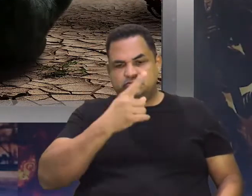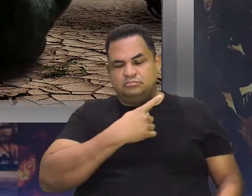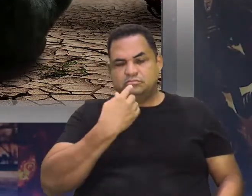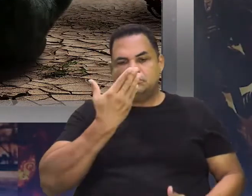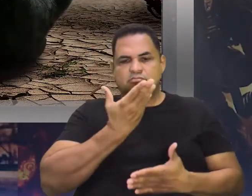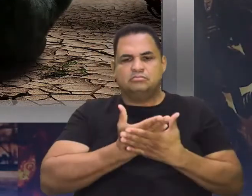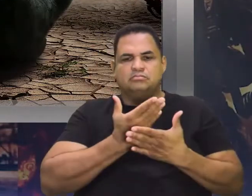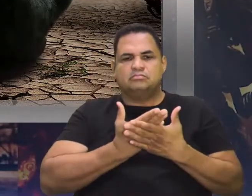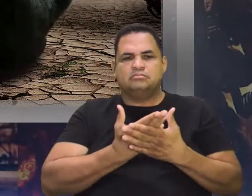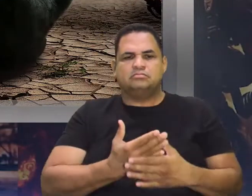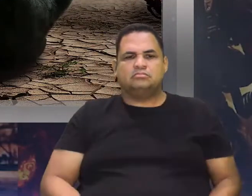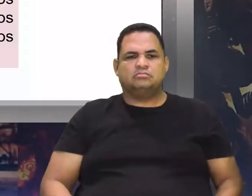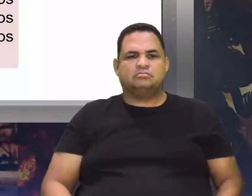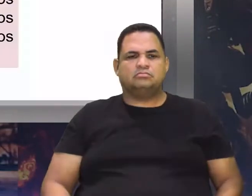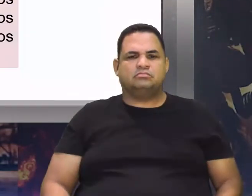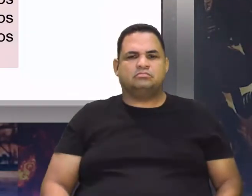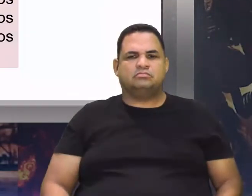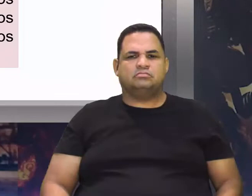estudando.